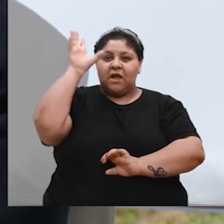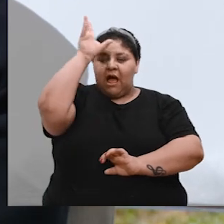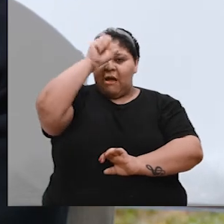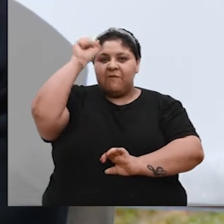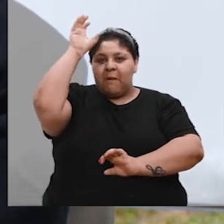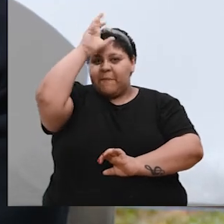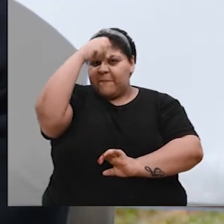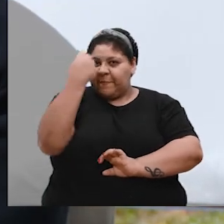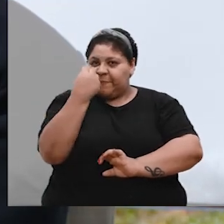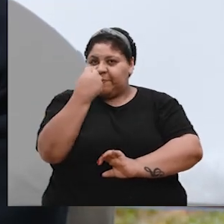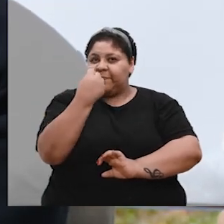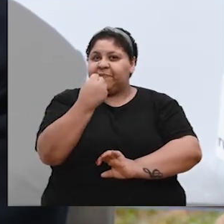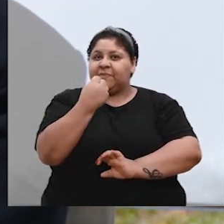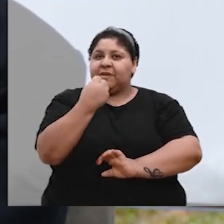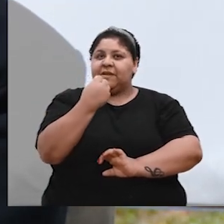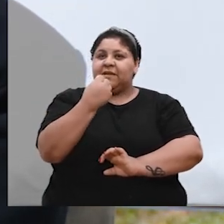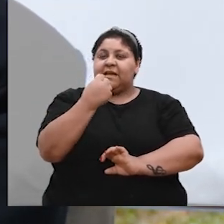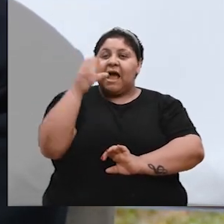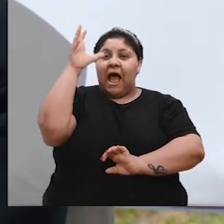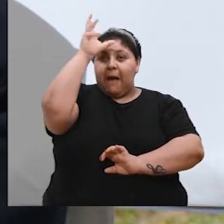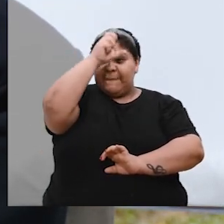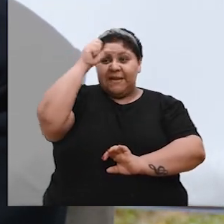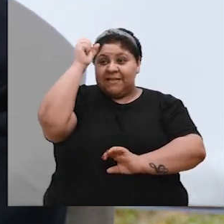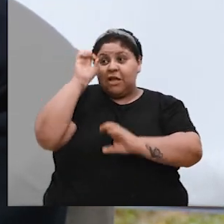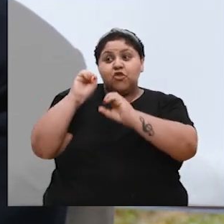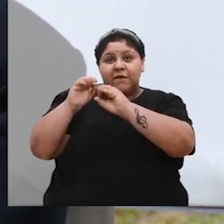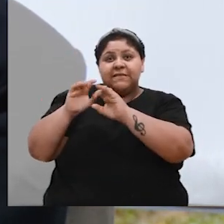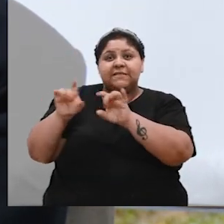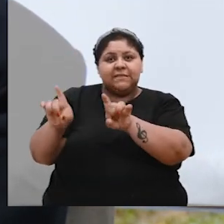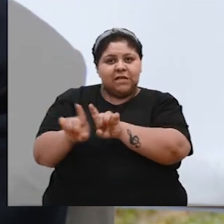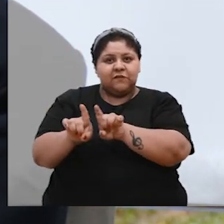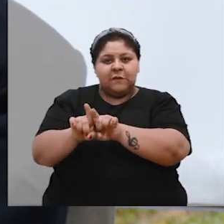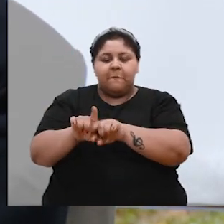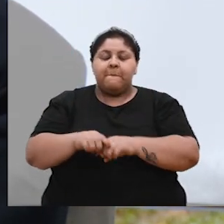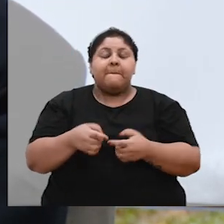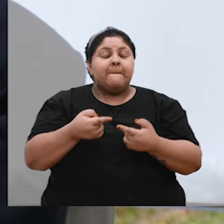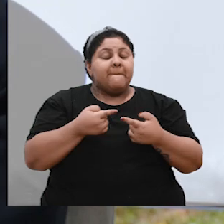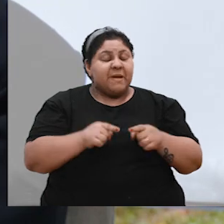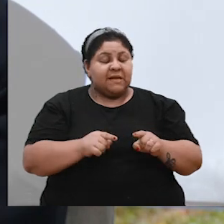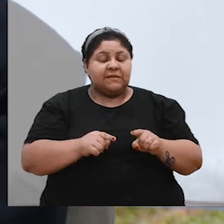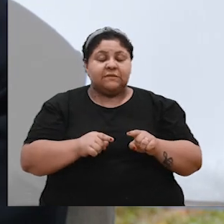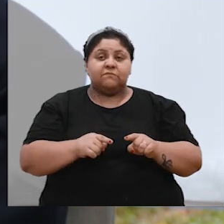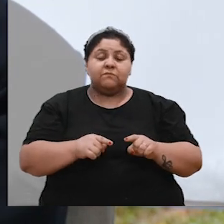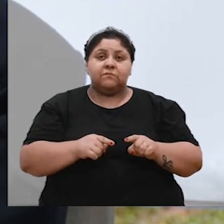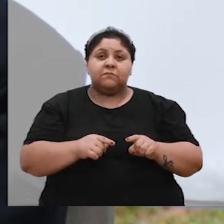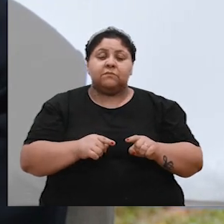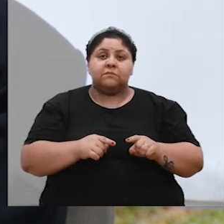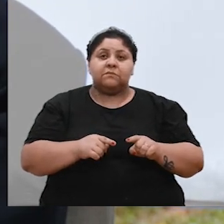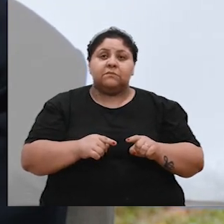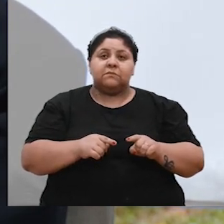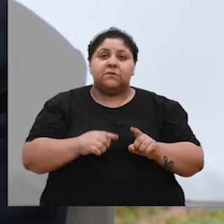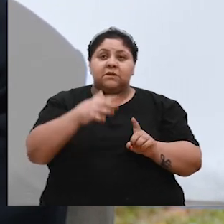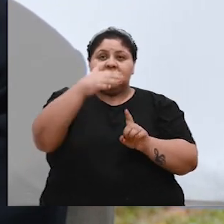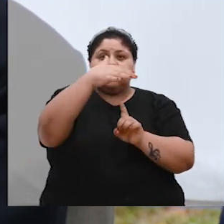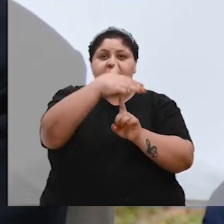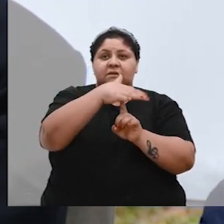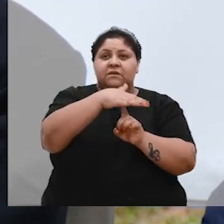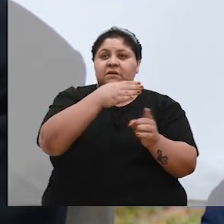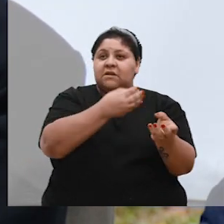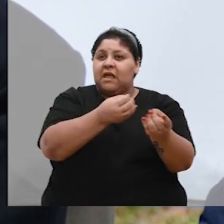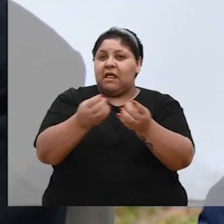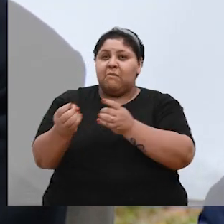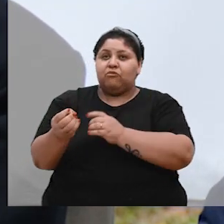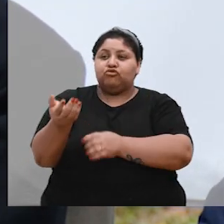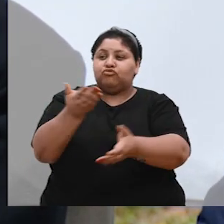aprender, sendo e aprendendo ao mesmo tempo. Mais ainda, a feira ela é